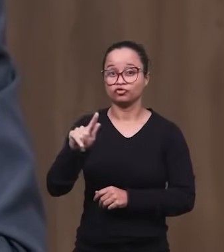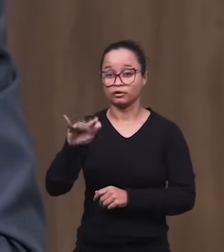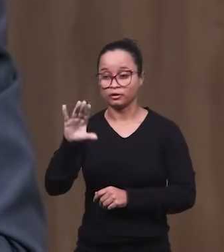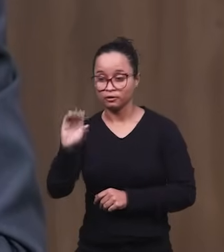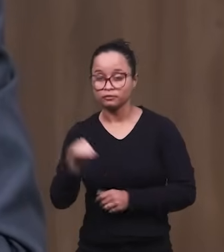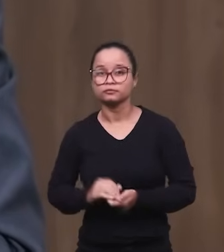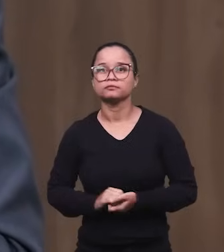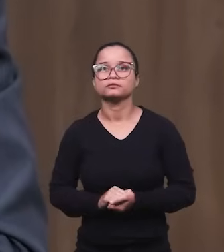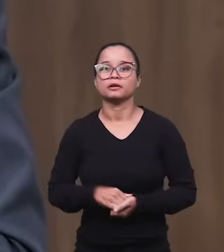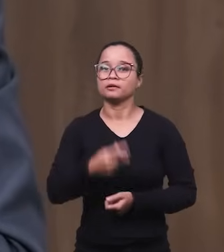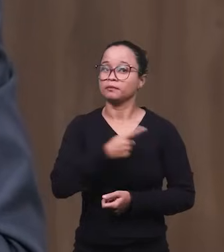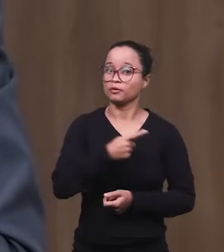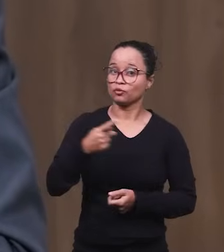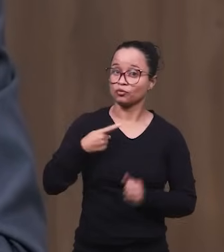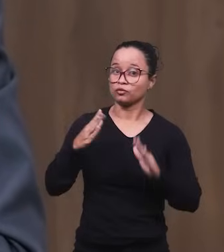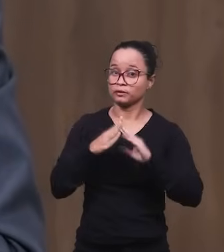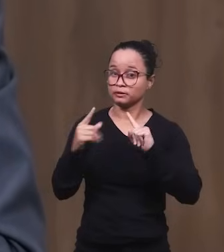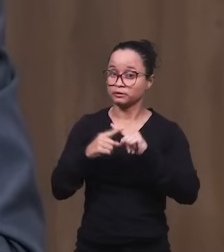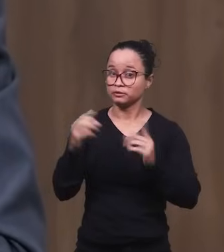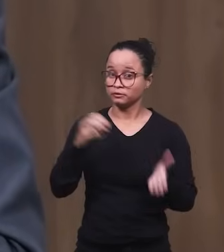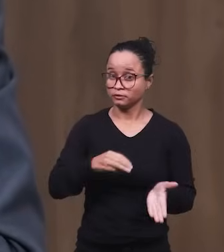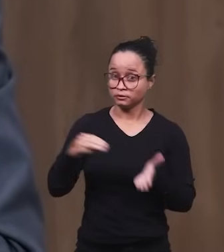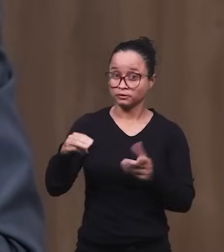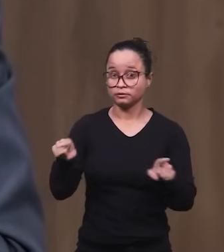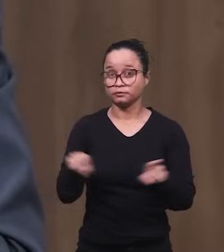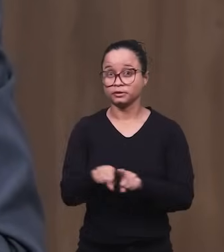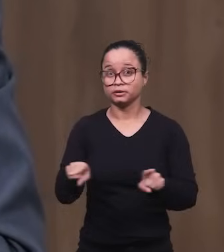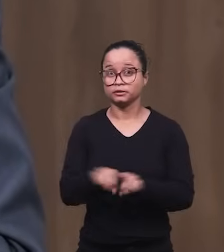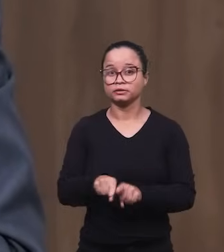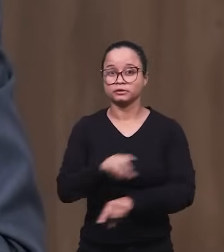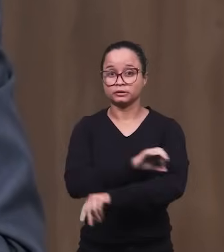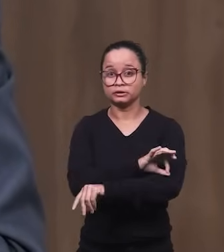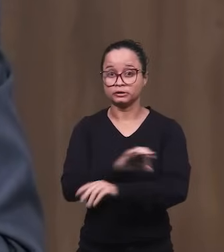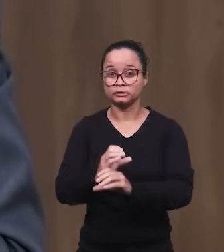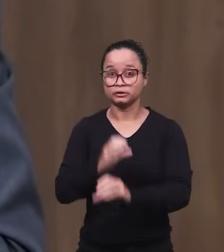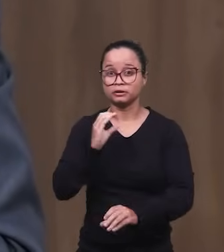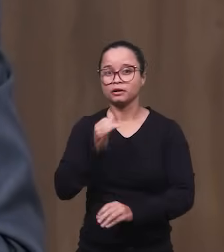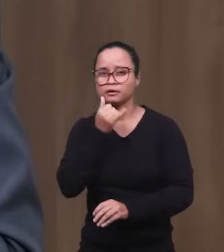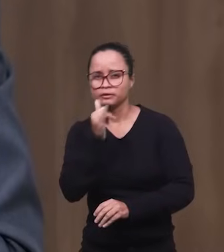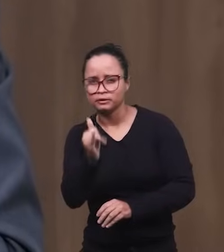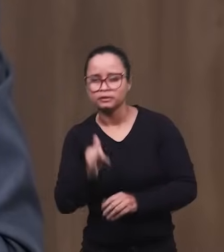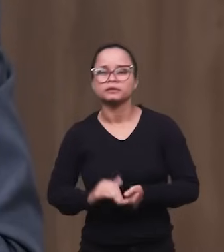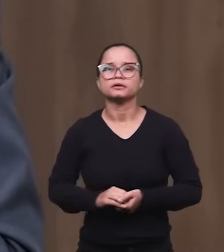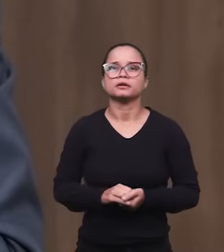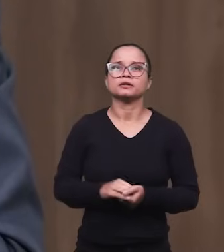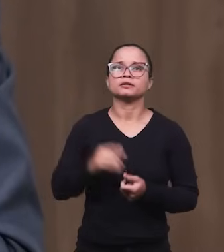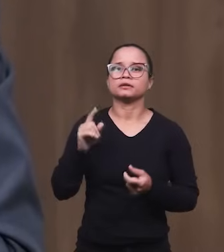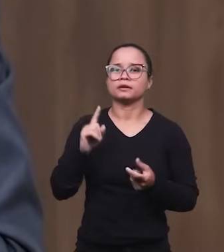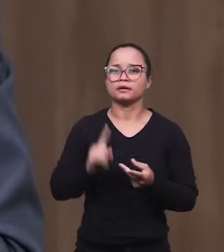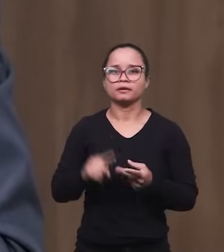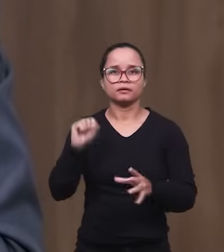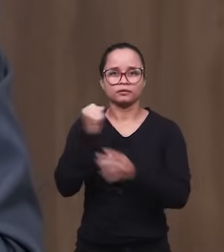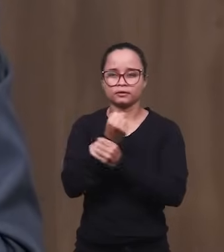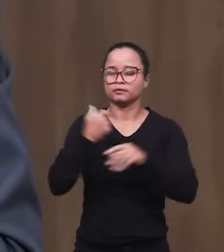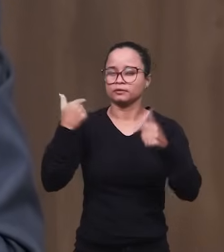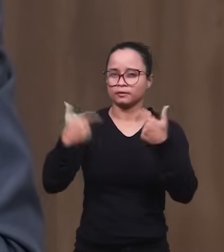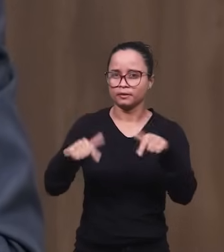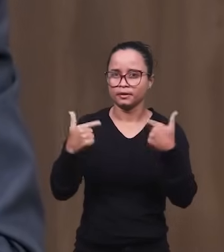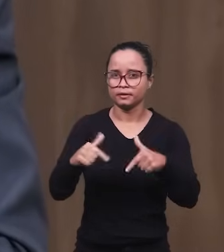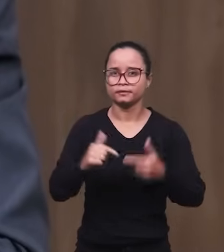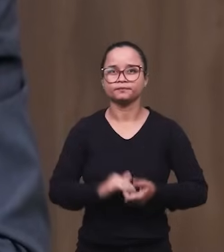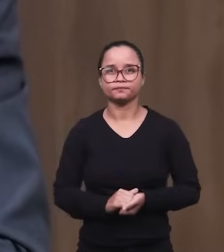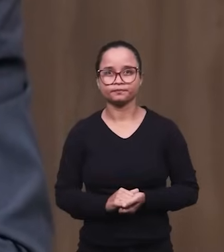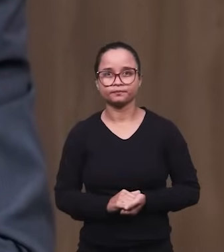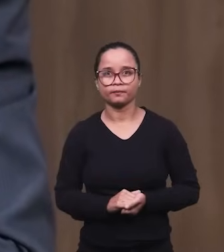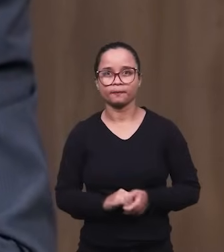Ferreira, que é, além de pastor da Igreja Cristã Maranata, é engenheiro eletricista, engenheiro clínico, engenheiro de segurança do